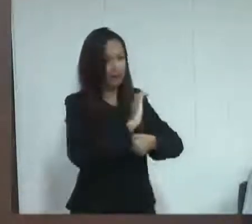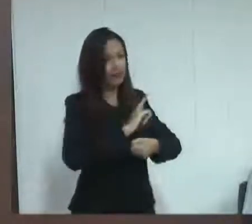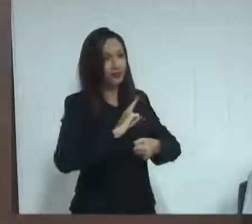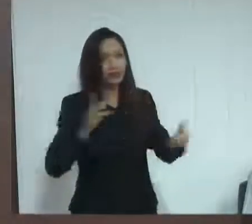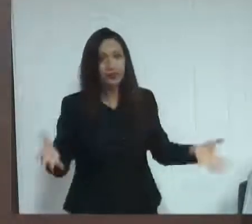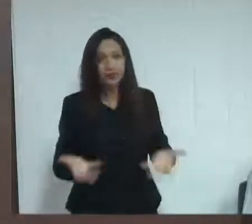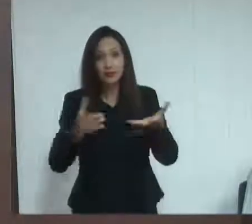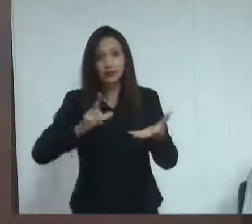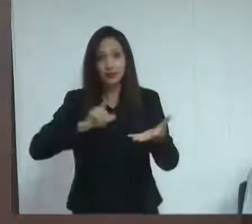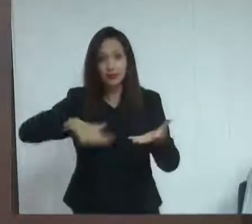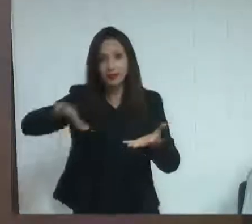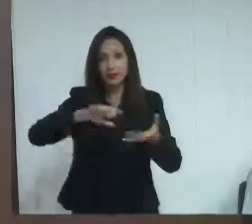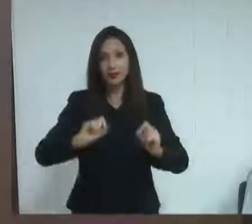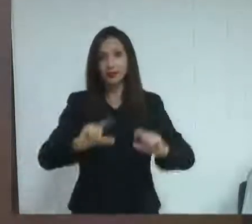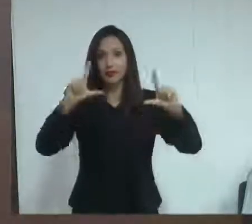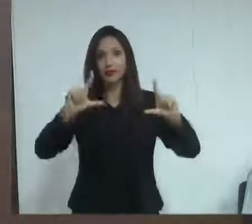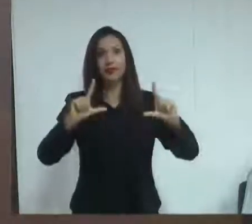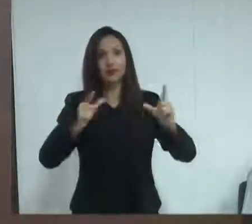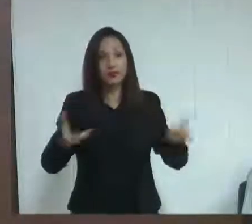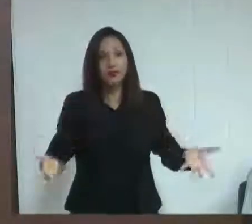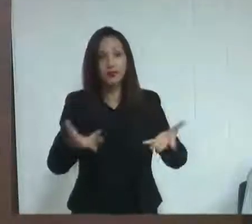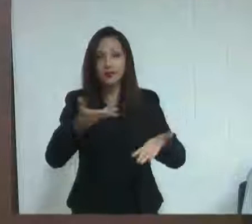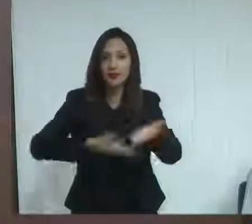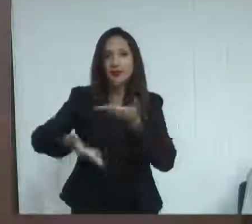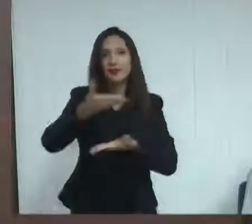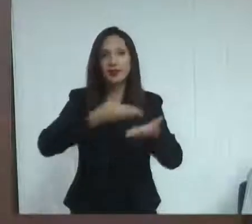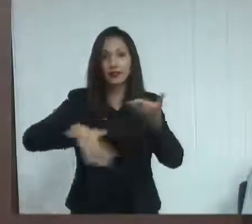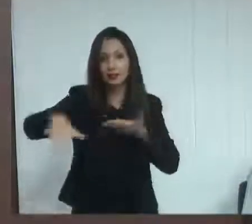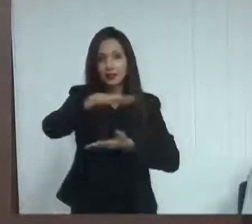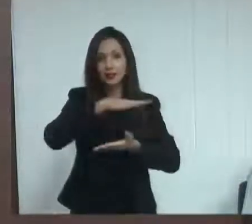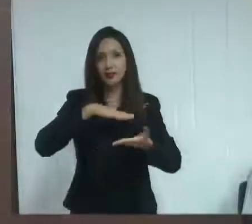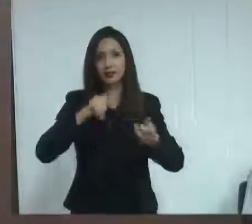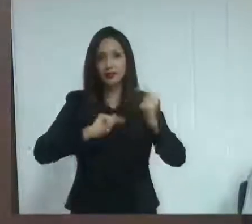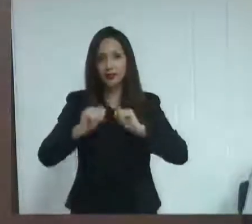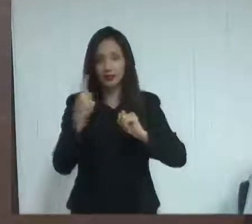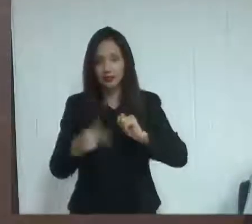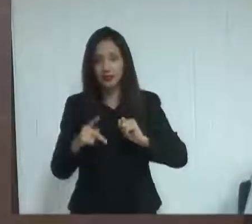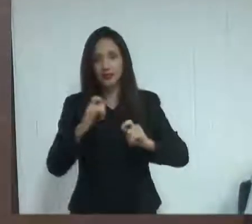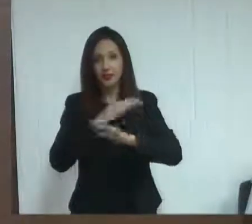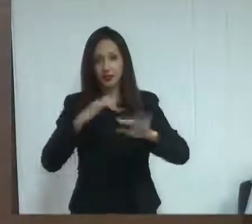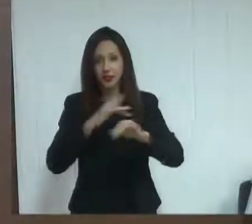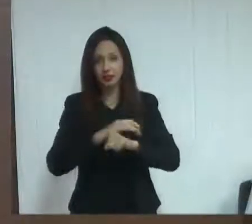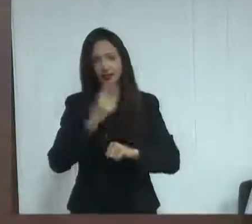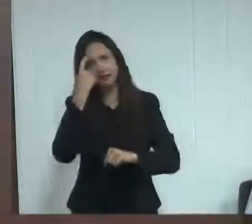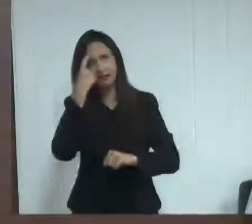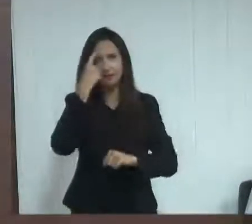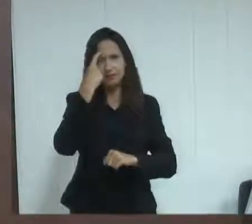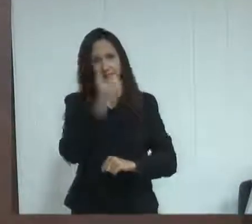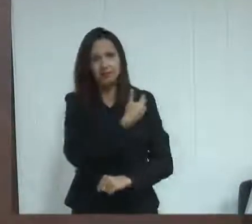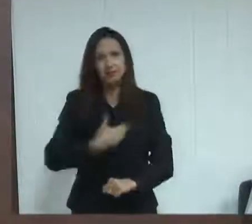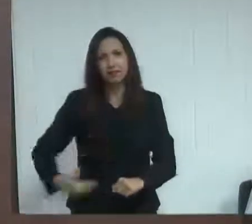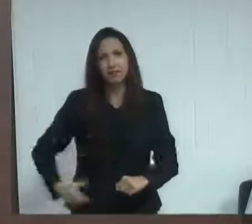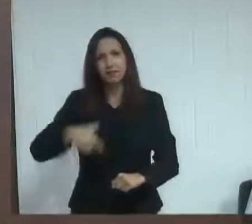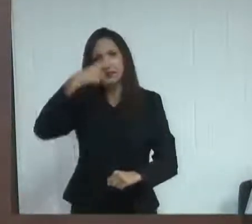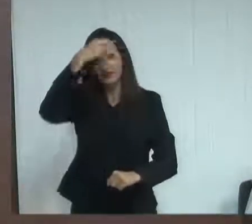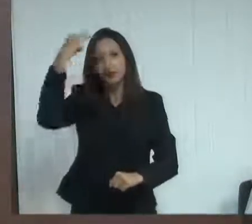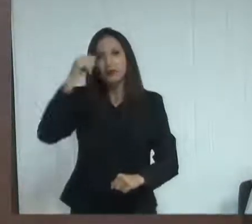aquece a economia local. Me parece uma atitude do governo impensada,